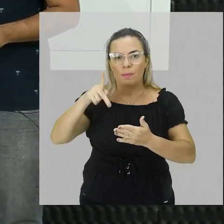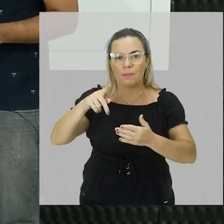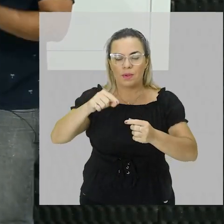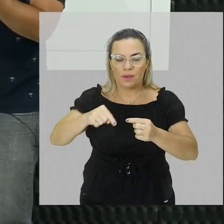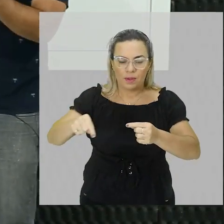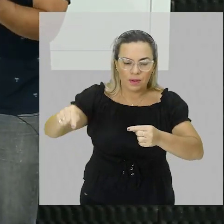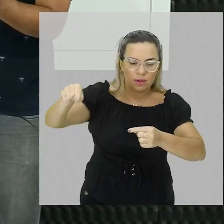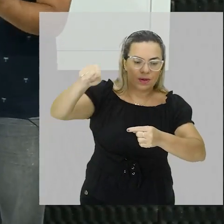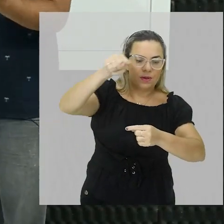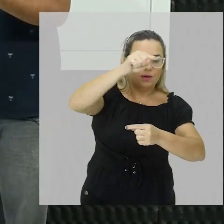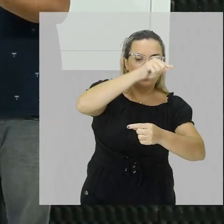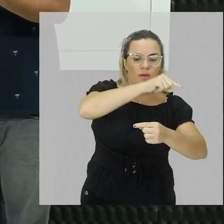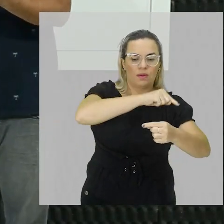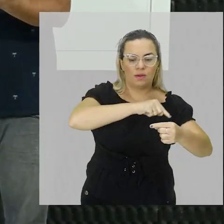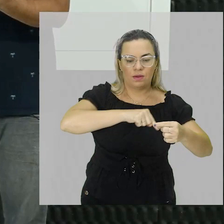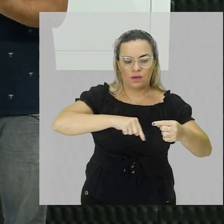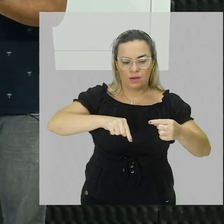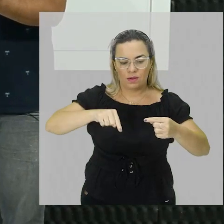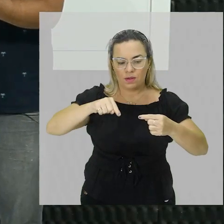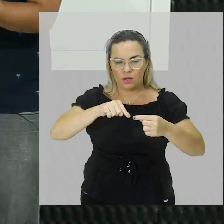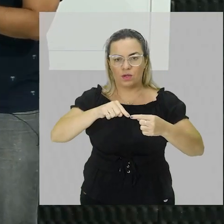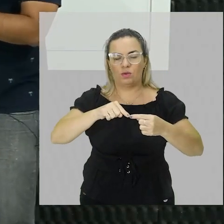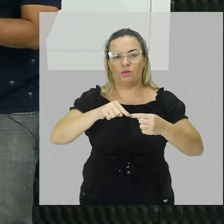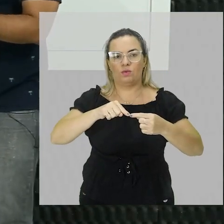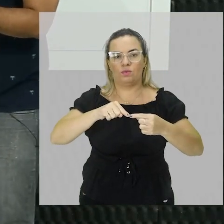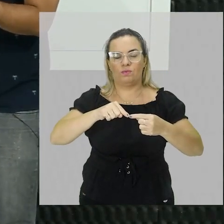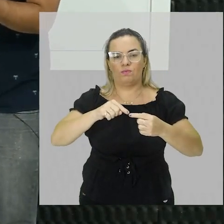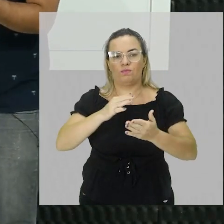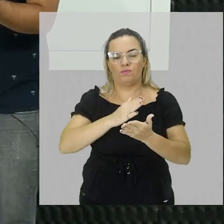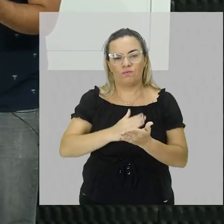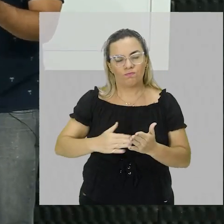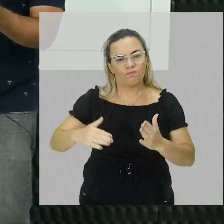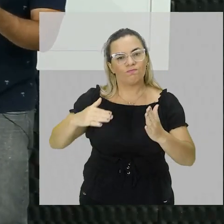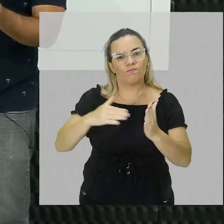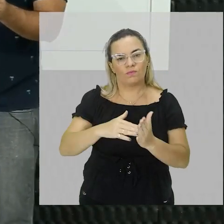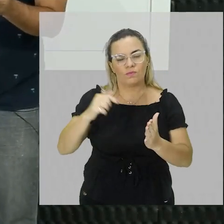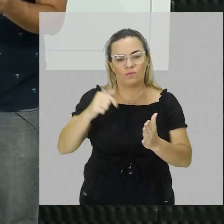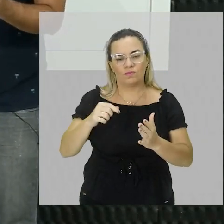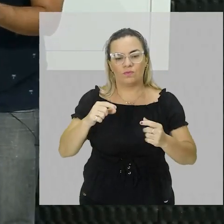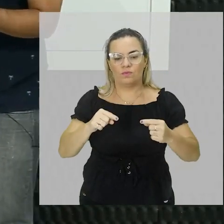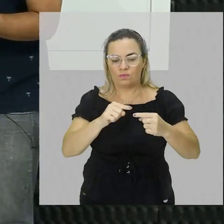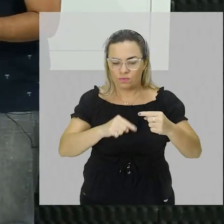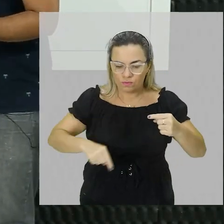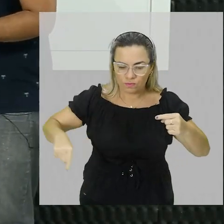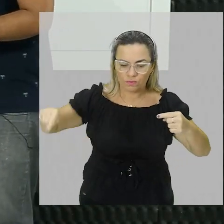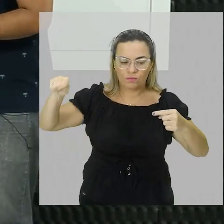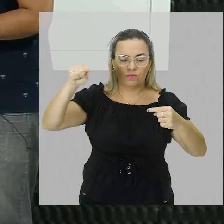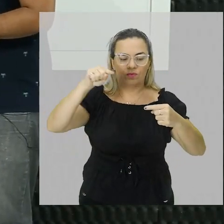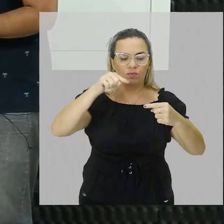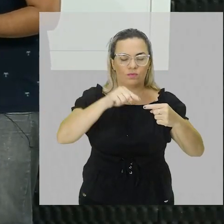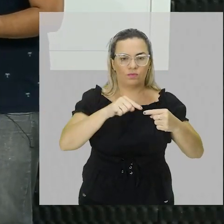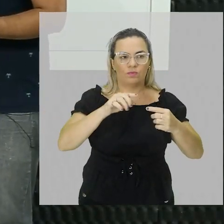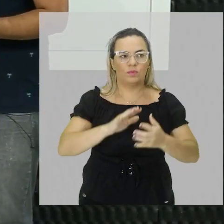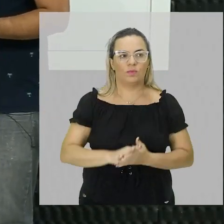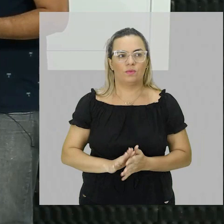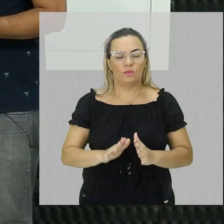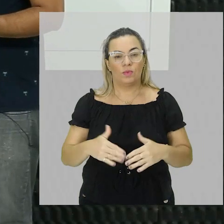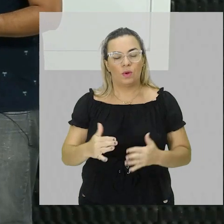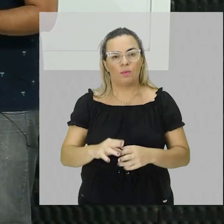P. Ou seja, eu tenho uma circunferência completa. Então o espaço que ele vai percorrer é o espaço de uma circunferência, que é